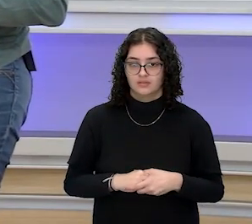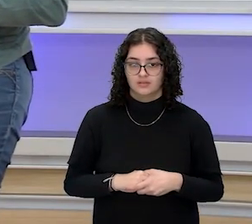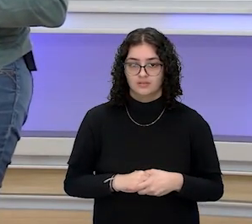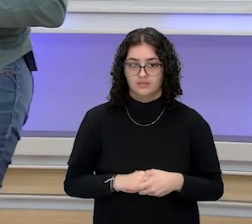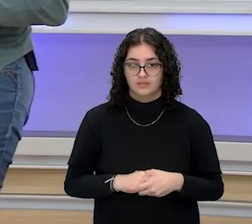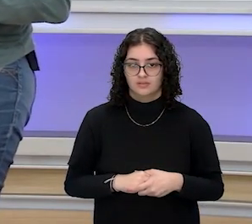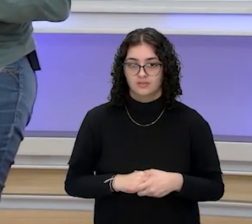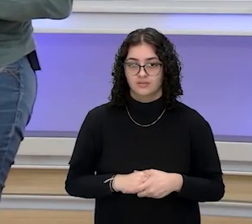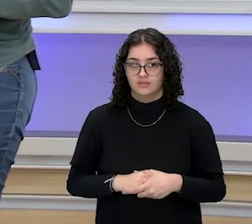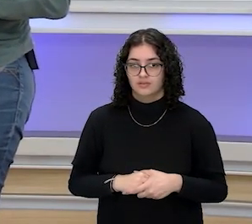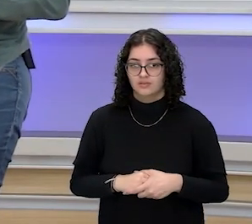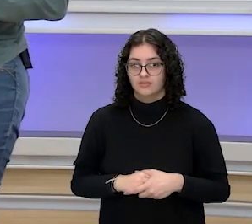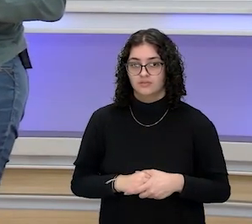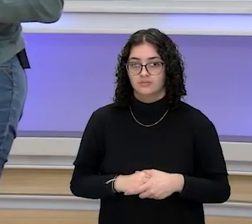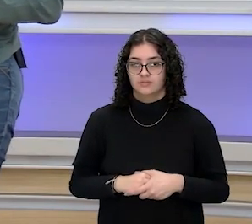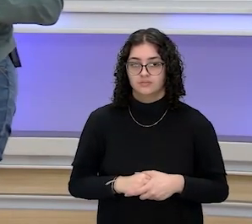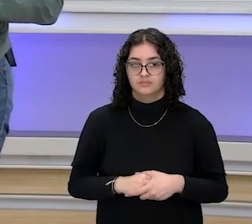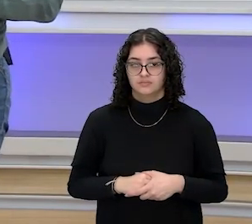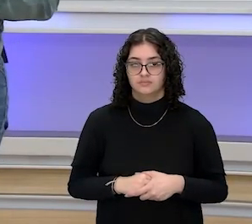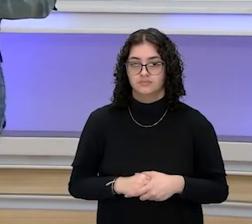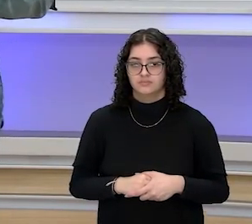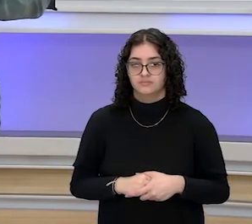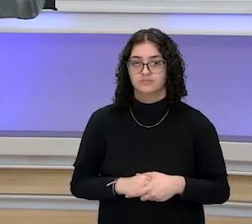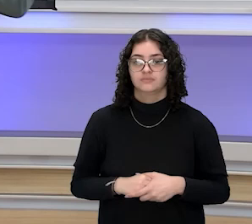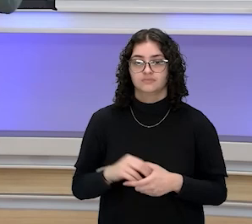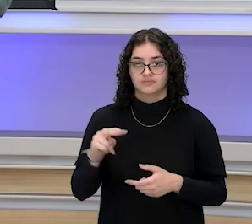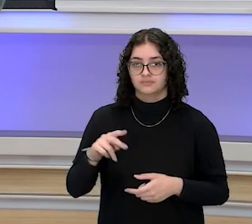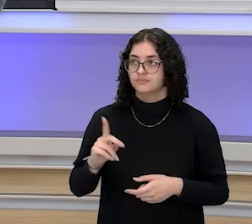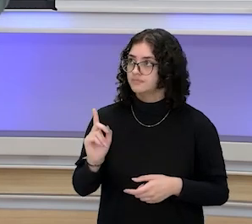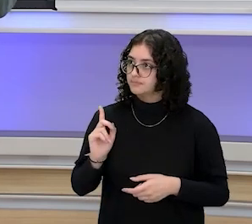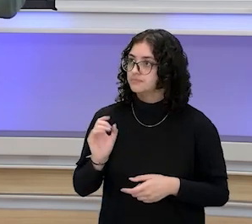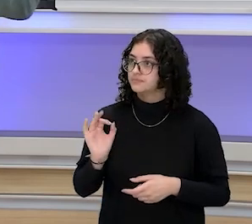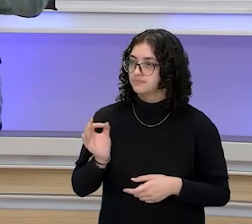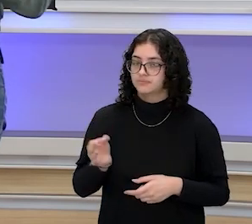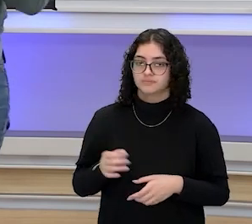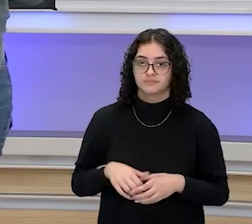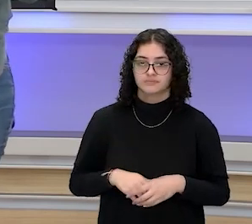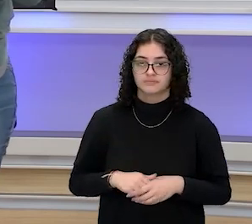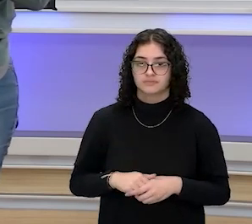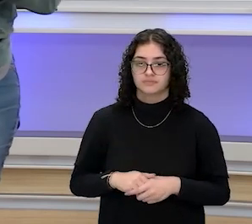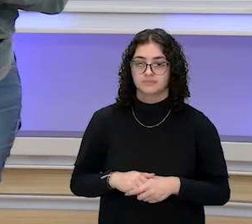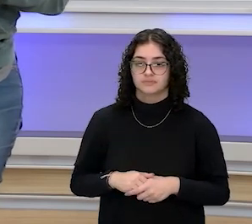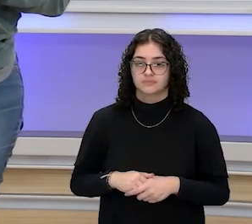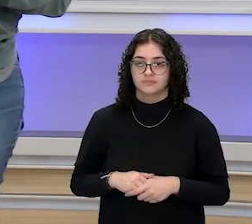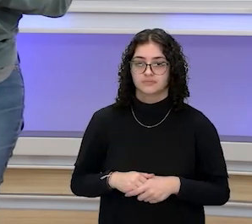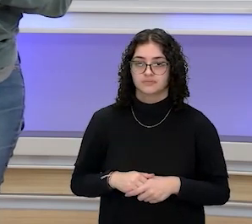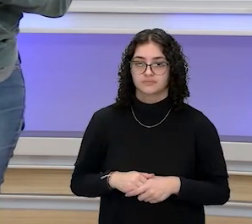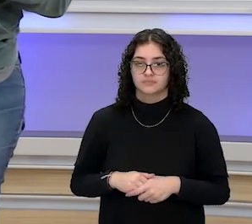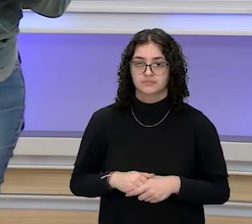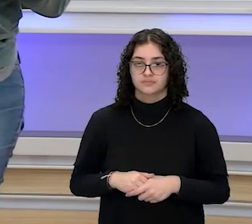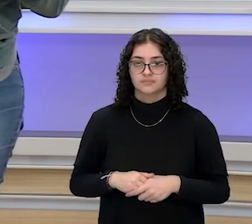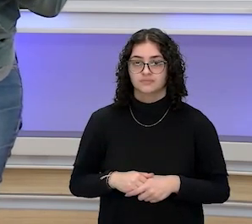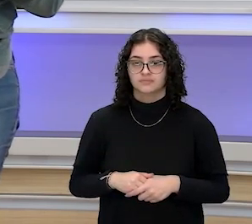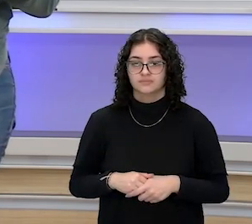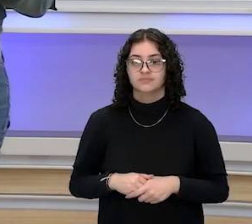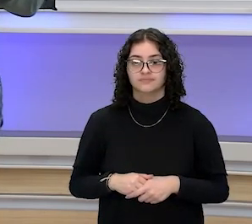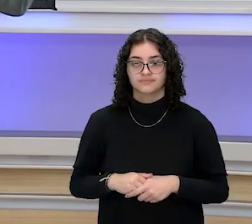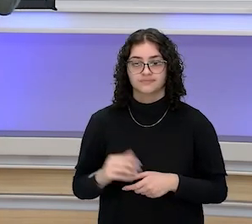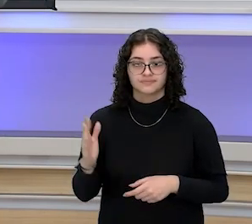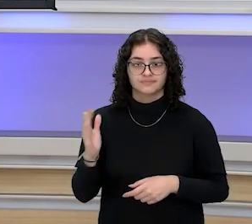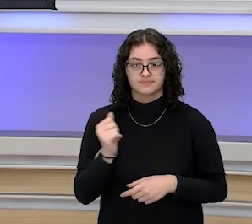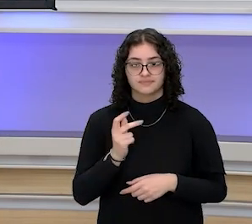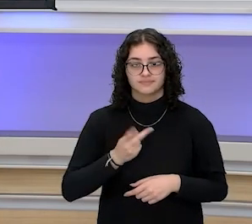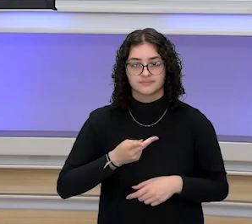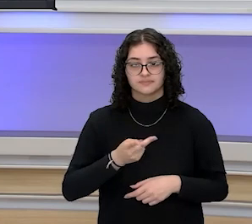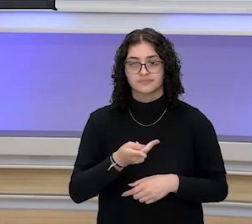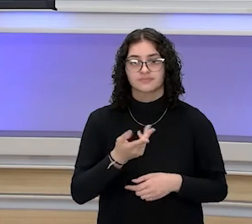consigo mostrar para vocês, tá? É essa partezinha aqui, beleza? Bom, então vamos continuar aí